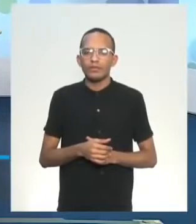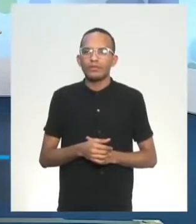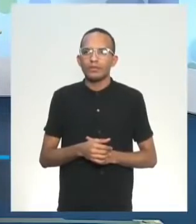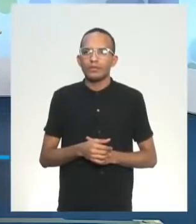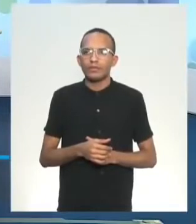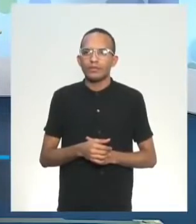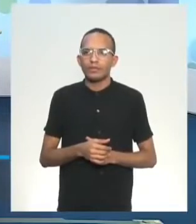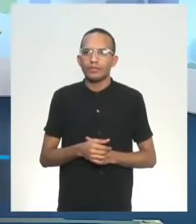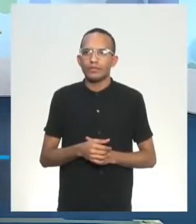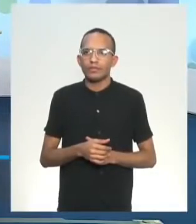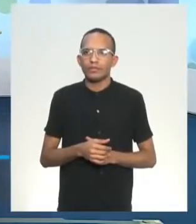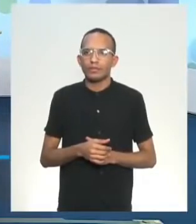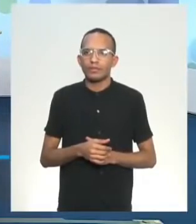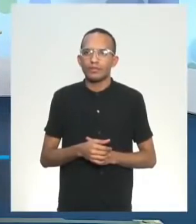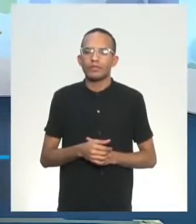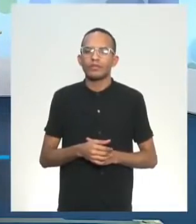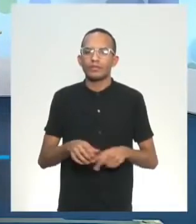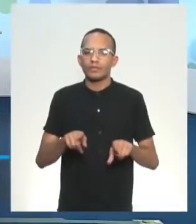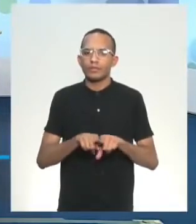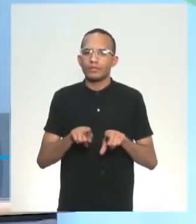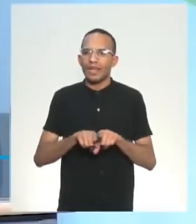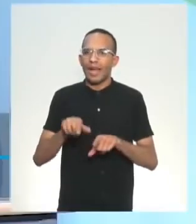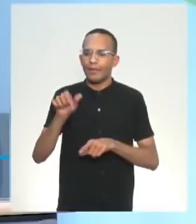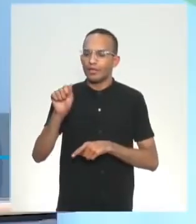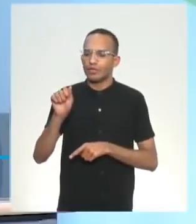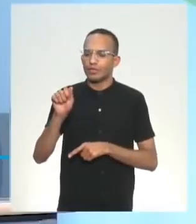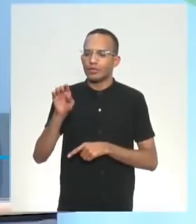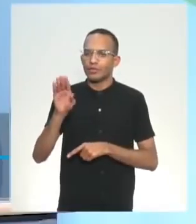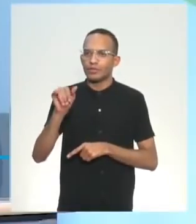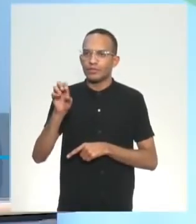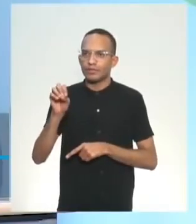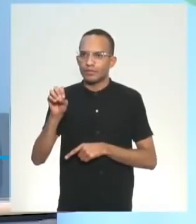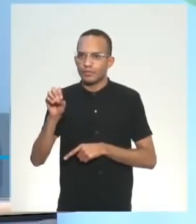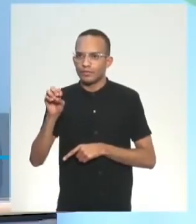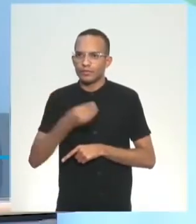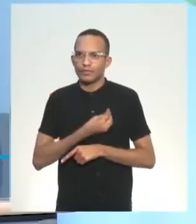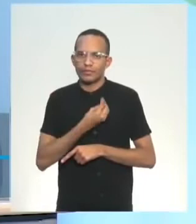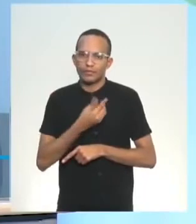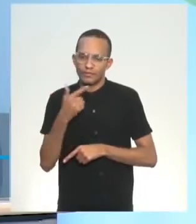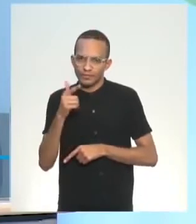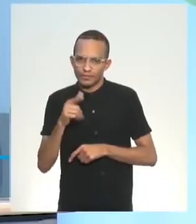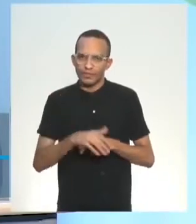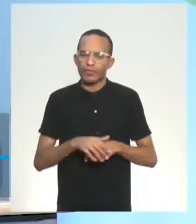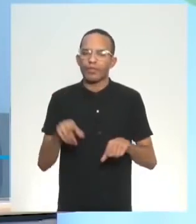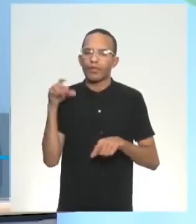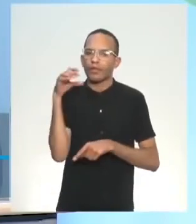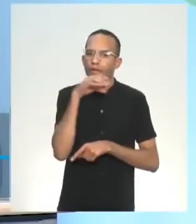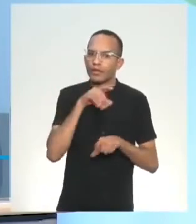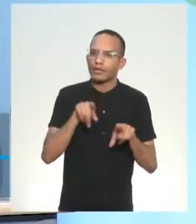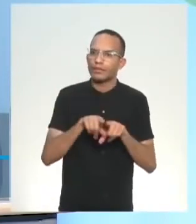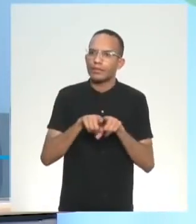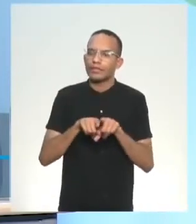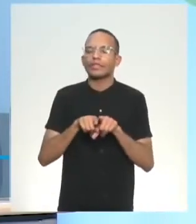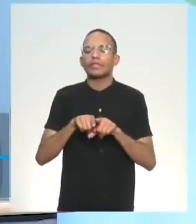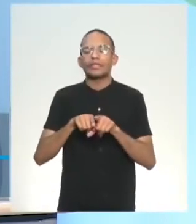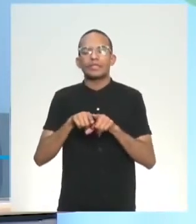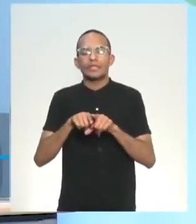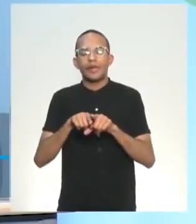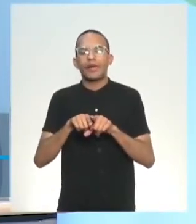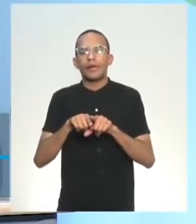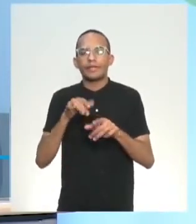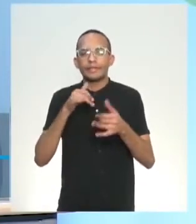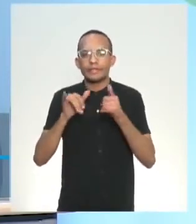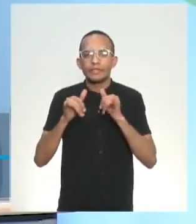alimentar, legal. Fatores abióticos, água, luz, energia luminosa. Calor, energia térmica. Olha. Lada